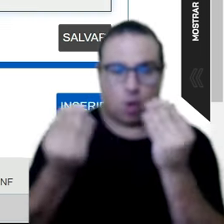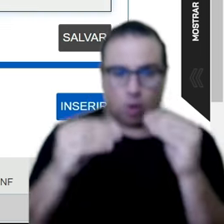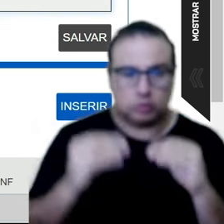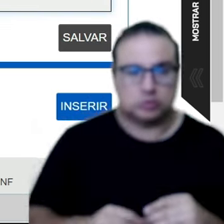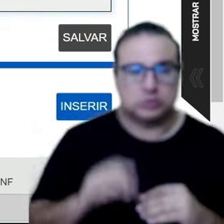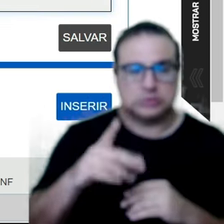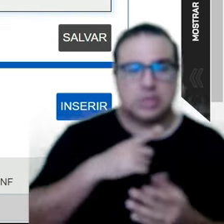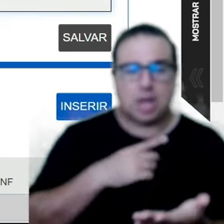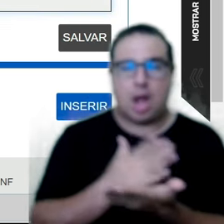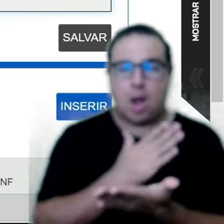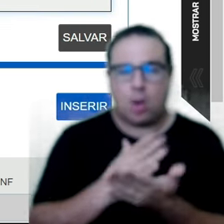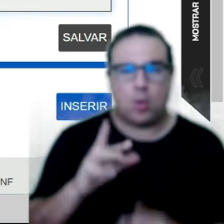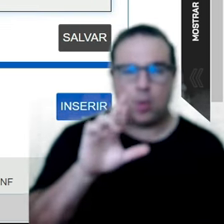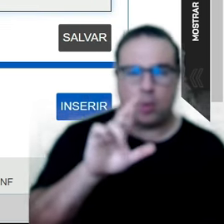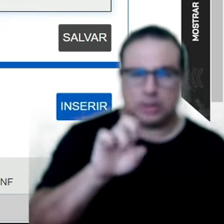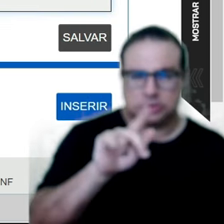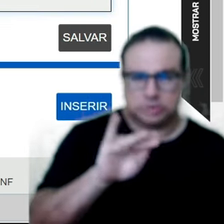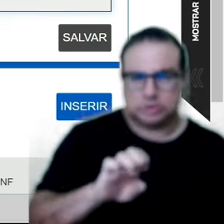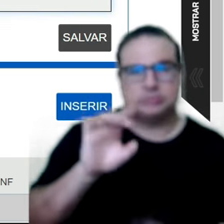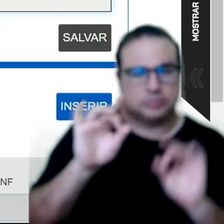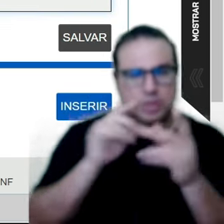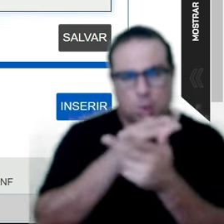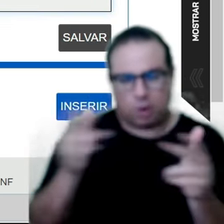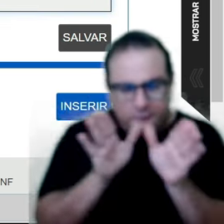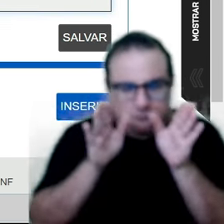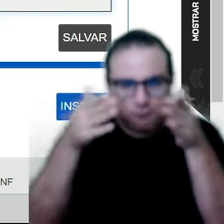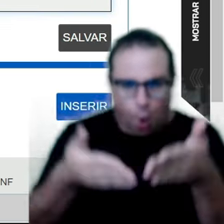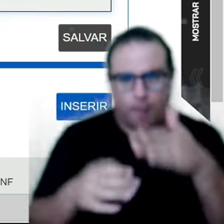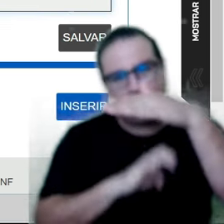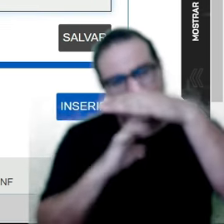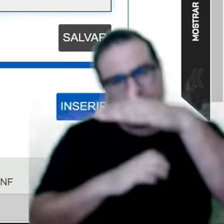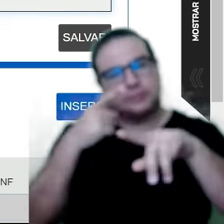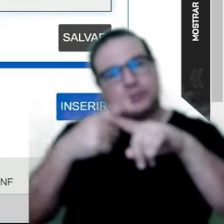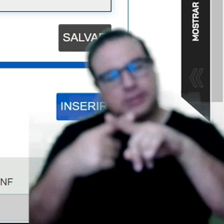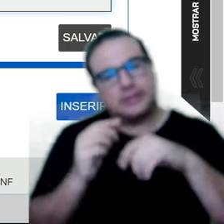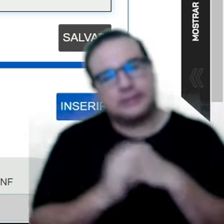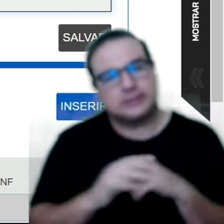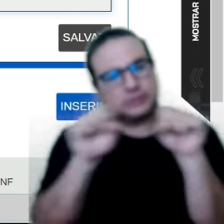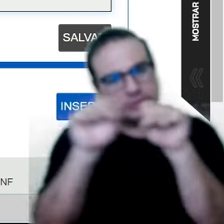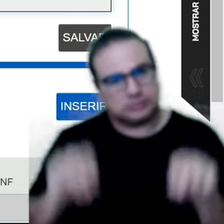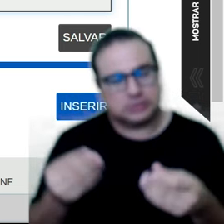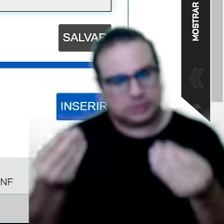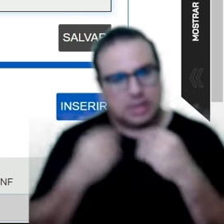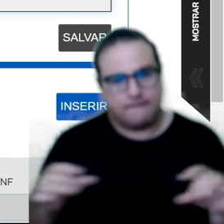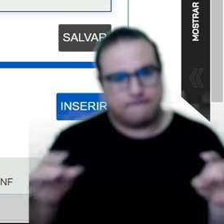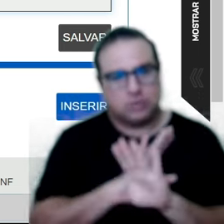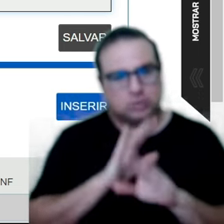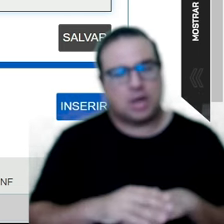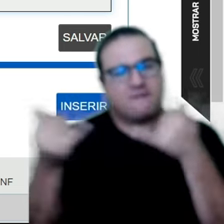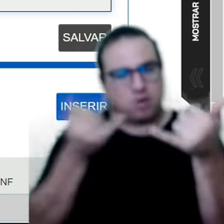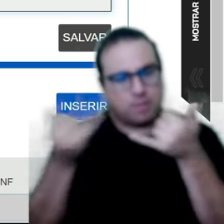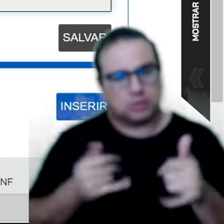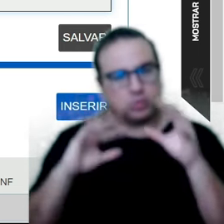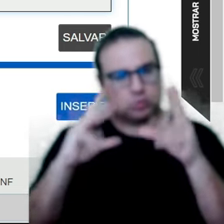gente coloca só se tiver algum regime especial algo do tipo que seja muito específico pra empresa por quê nesse sistema ele já traz automaticamente